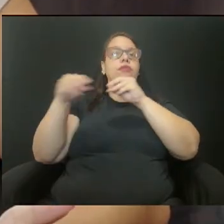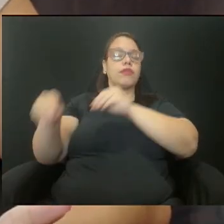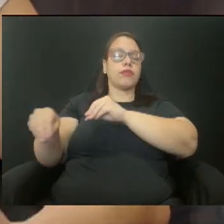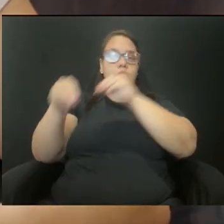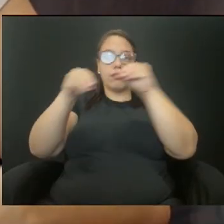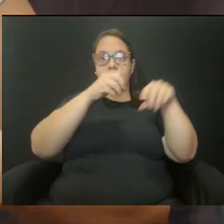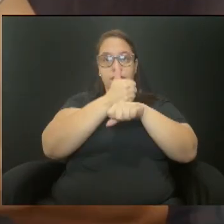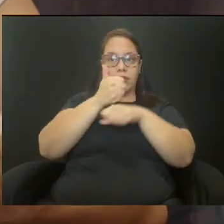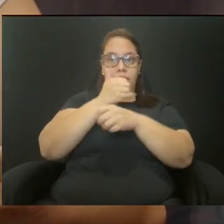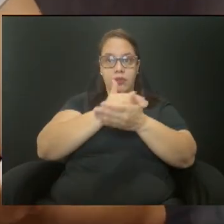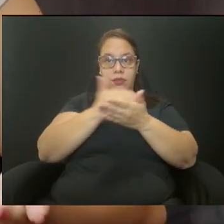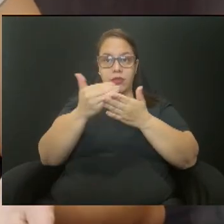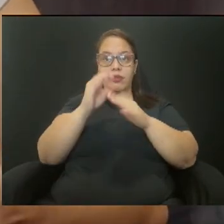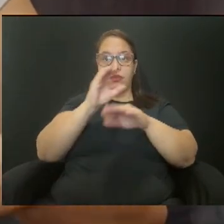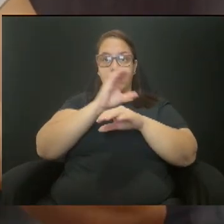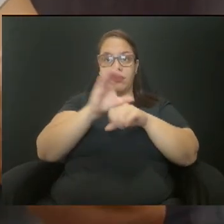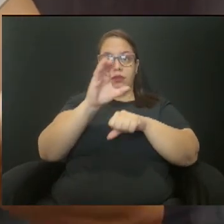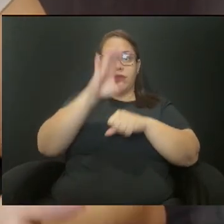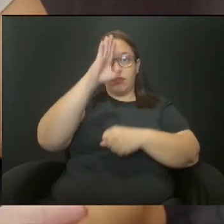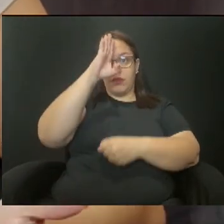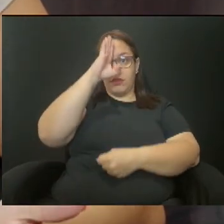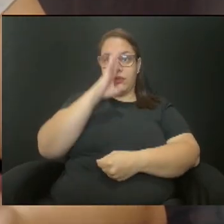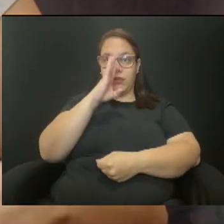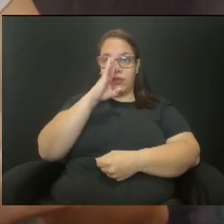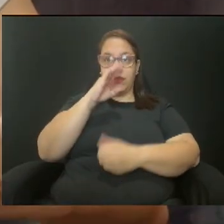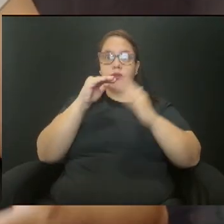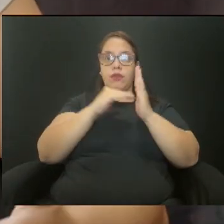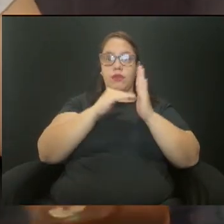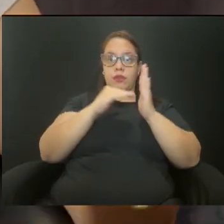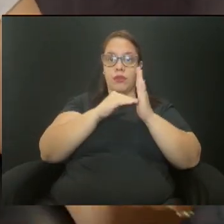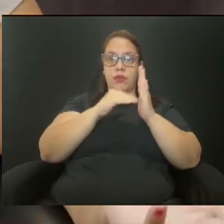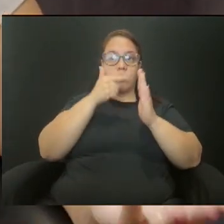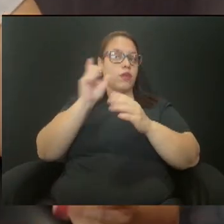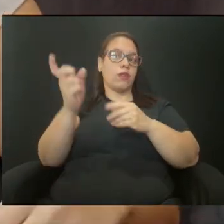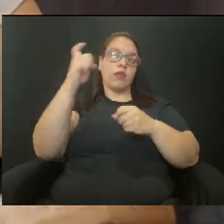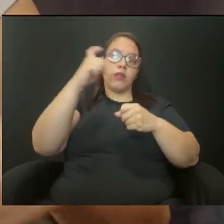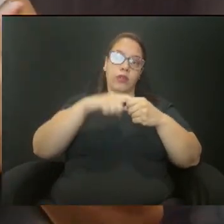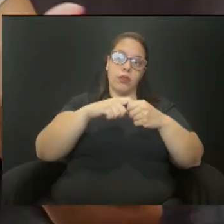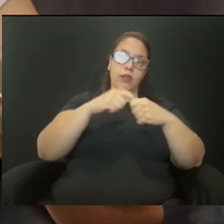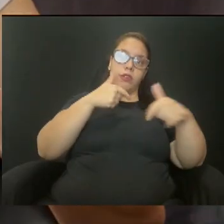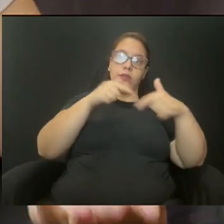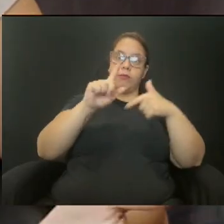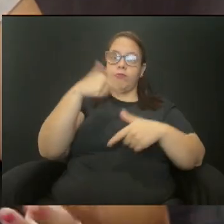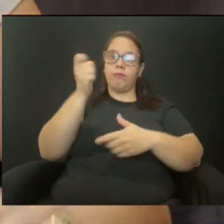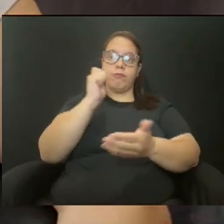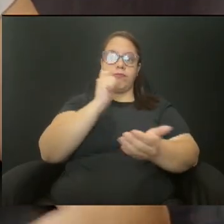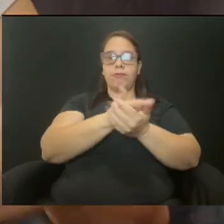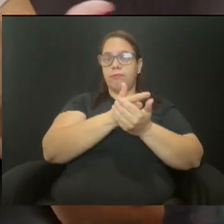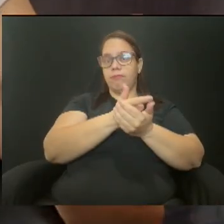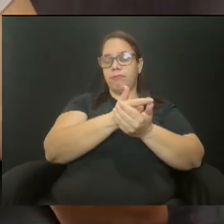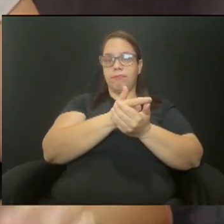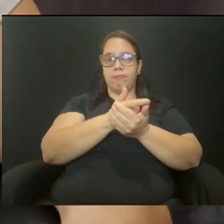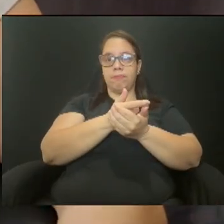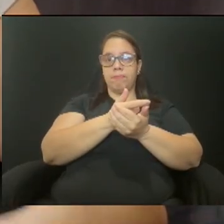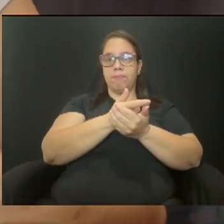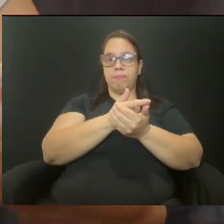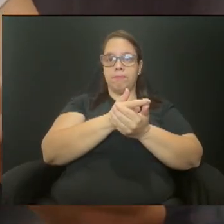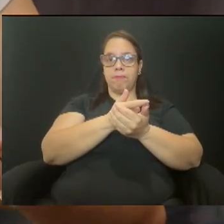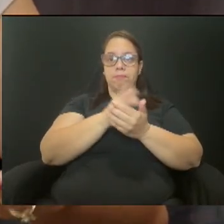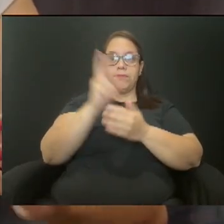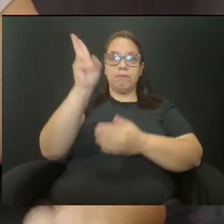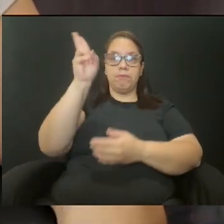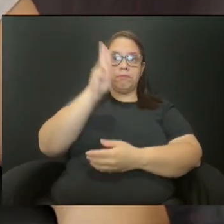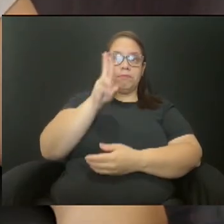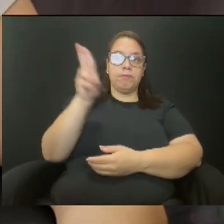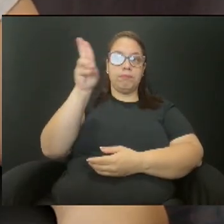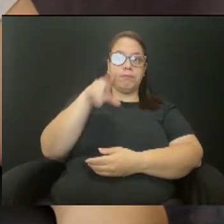cursos gratuitos até conseguir a sua recolocação e depois pagar algum curso, entrar numa universidade, né, quem sabe aí